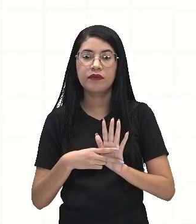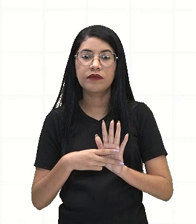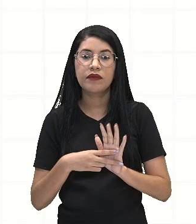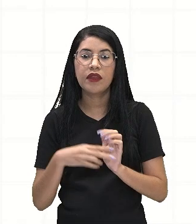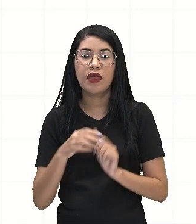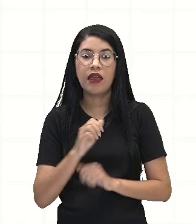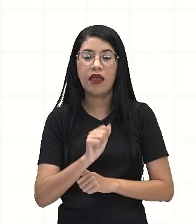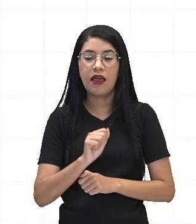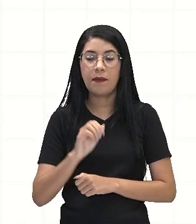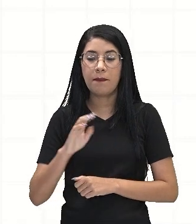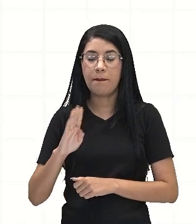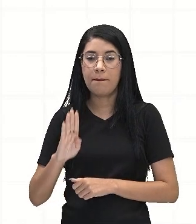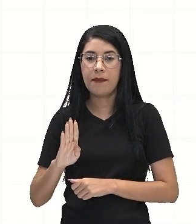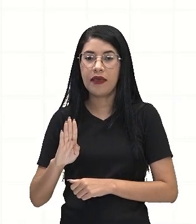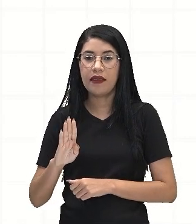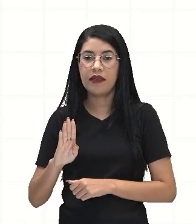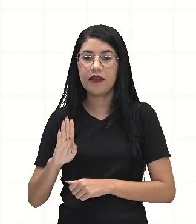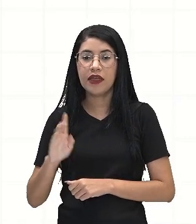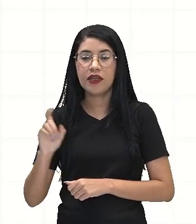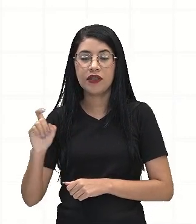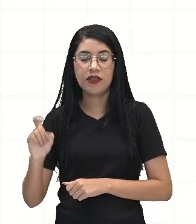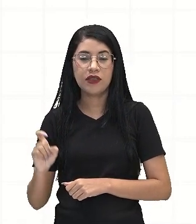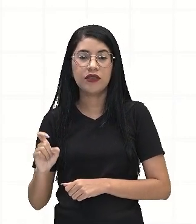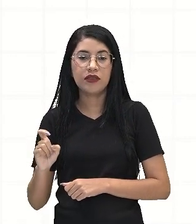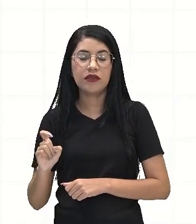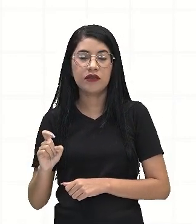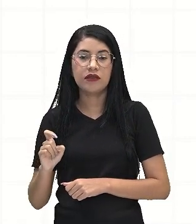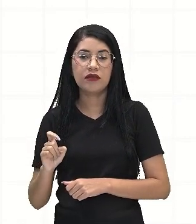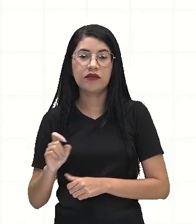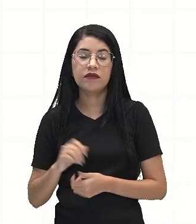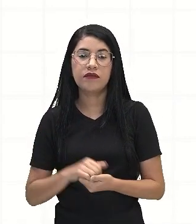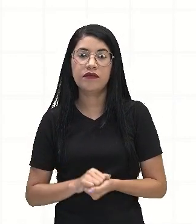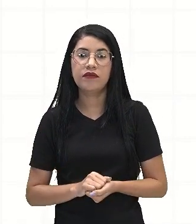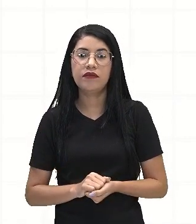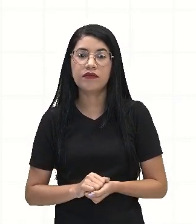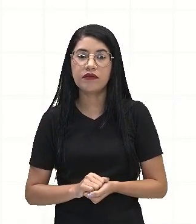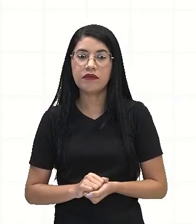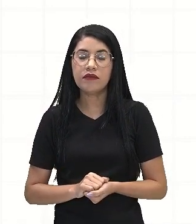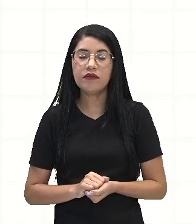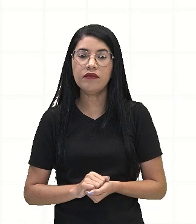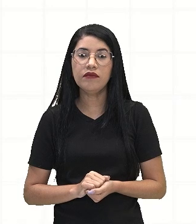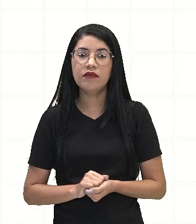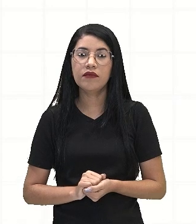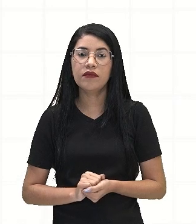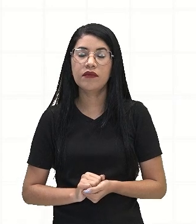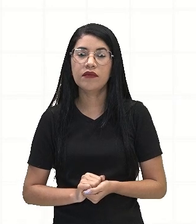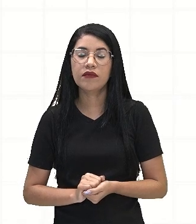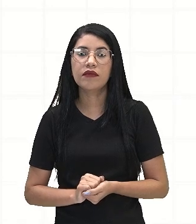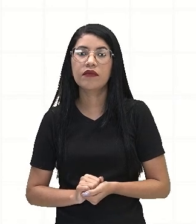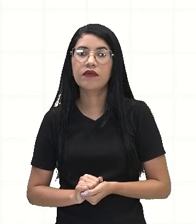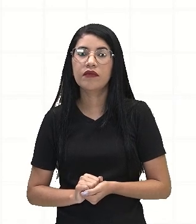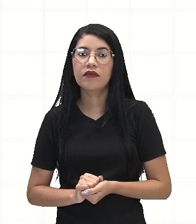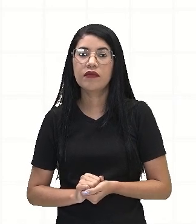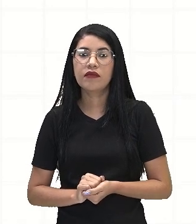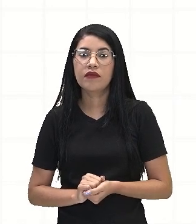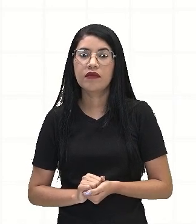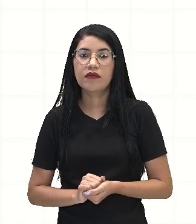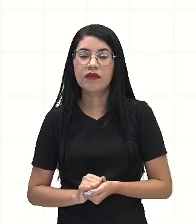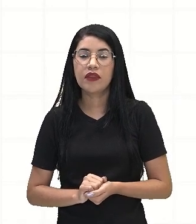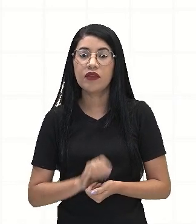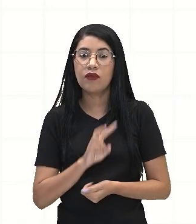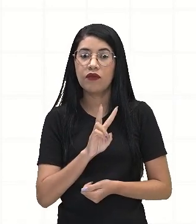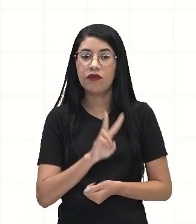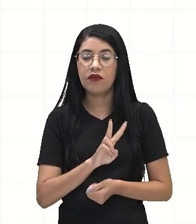A, B e x vai ficar a letra x mesmo, tá? Então, o volume é a multiplicação